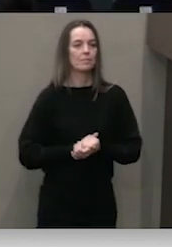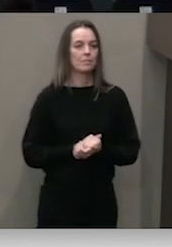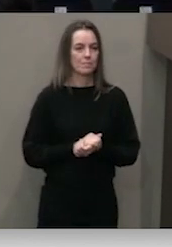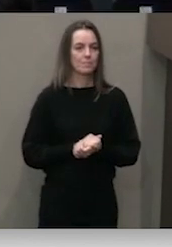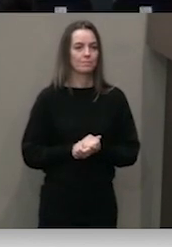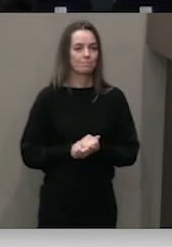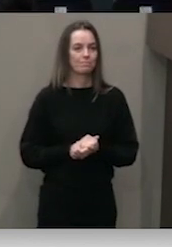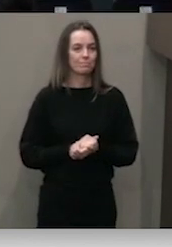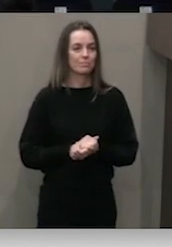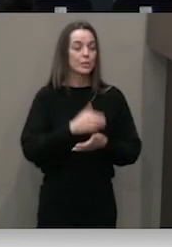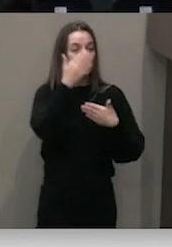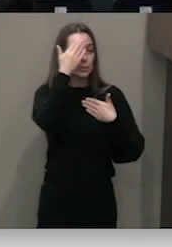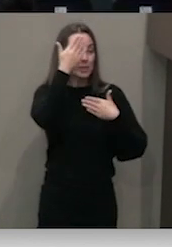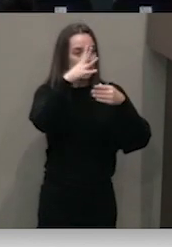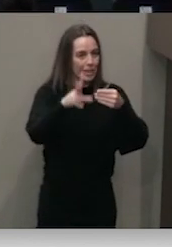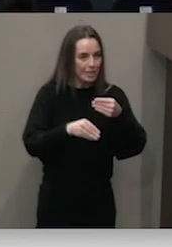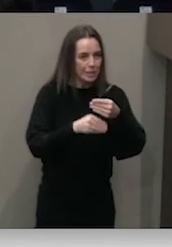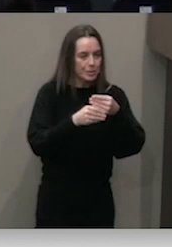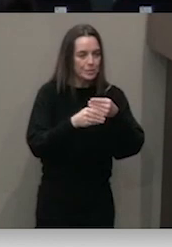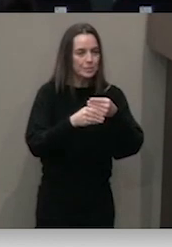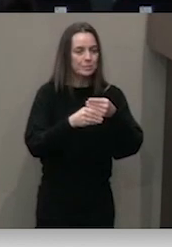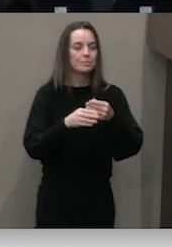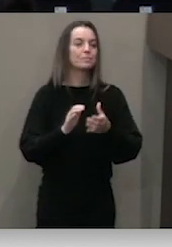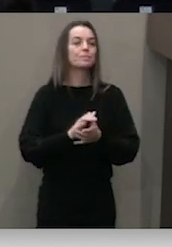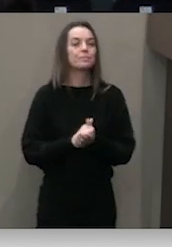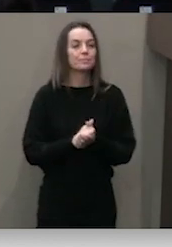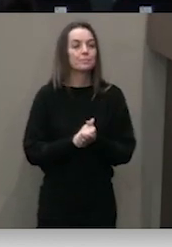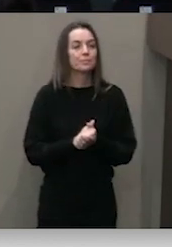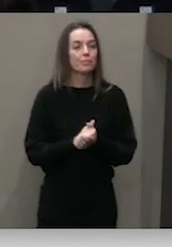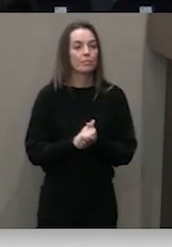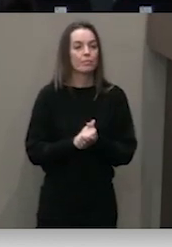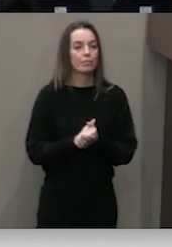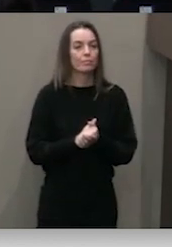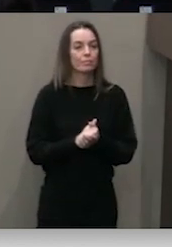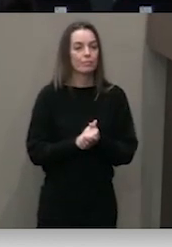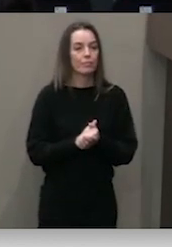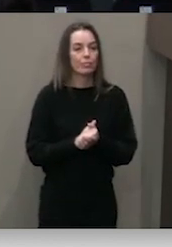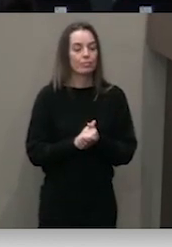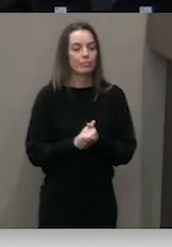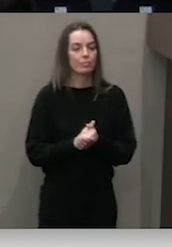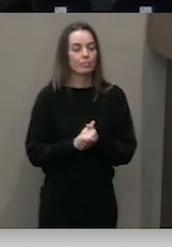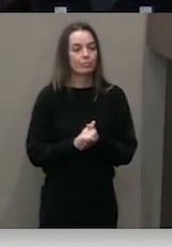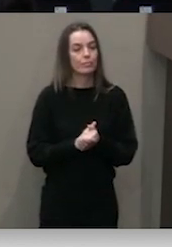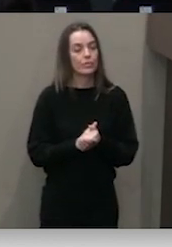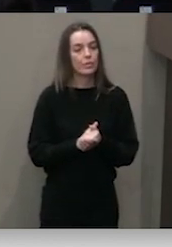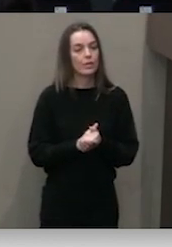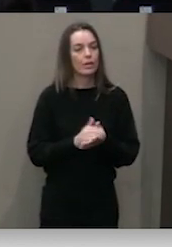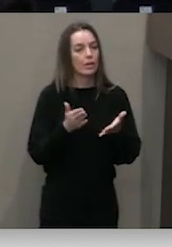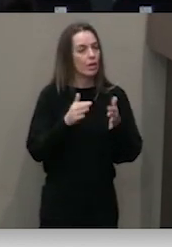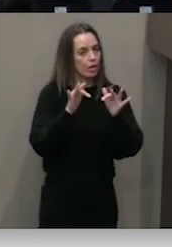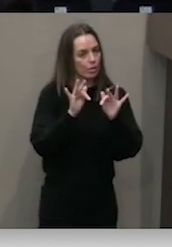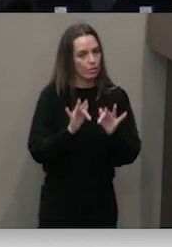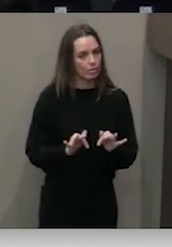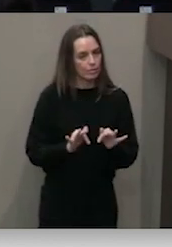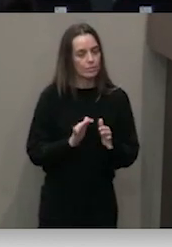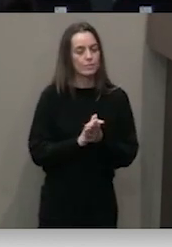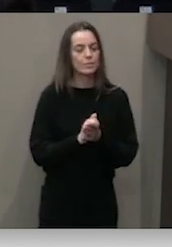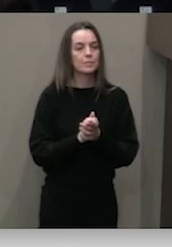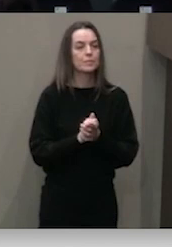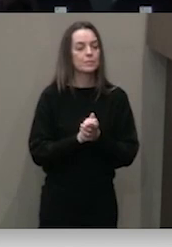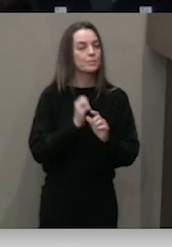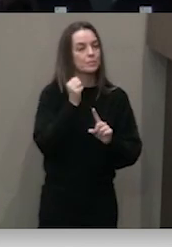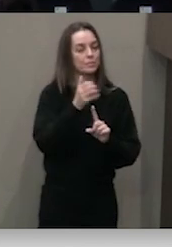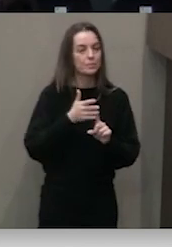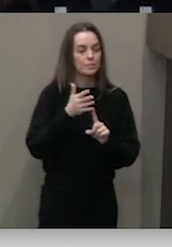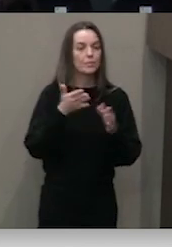suas considerações, vereador Evandro. Vamos encerrando, então, os vereadores.